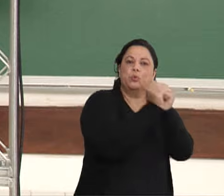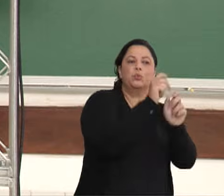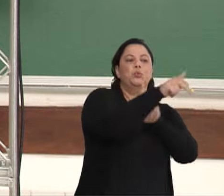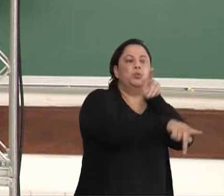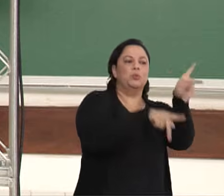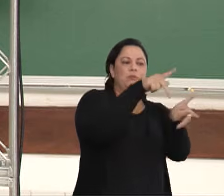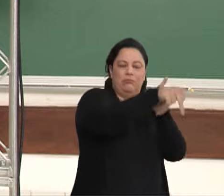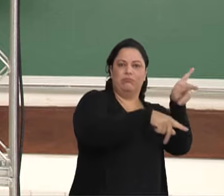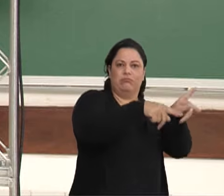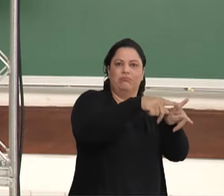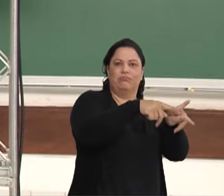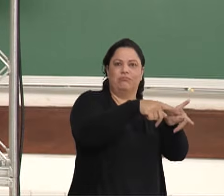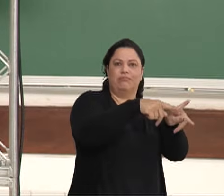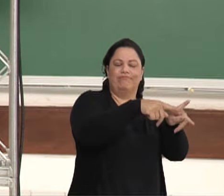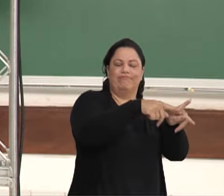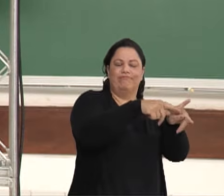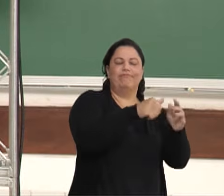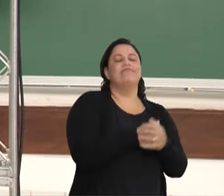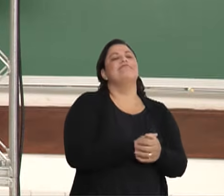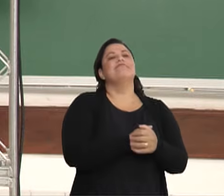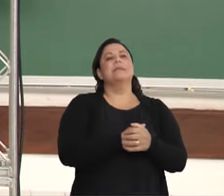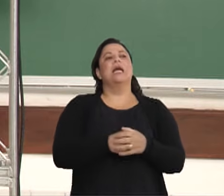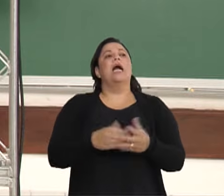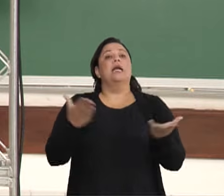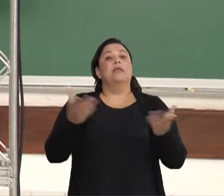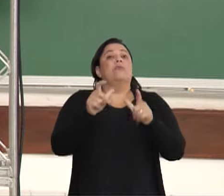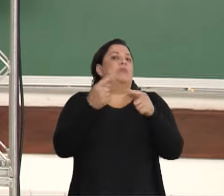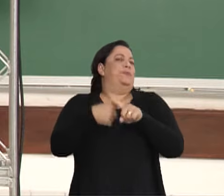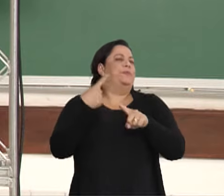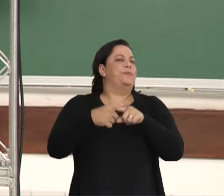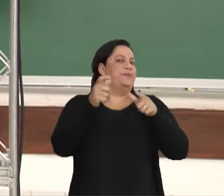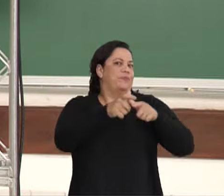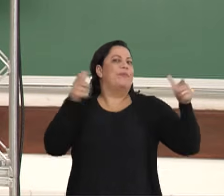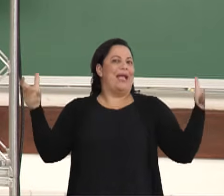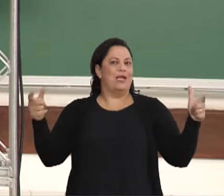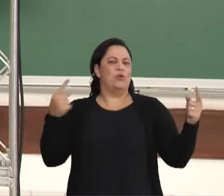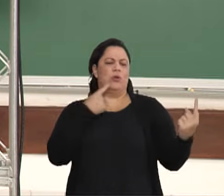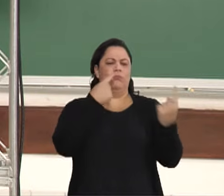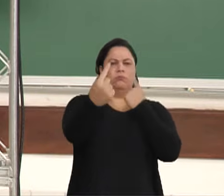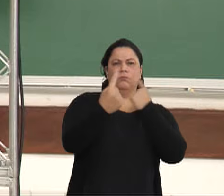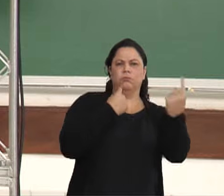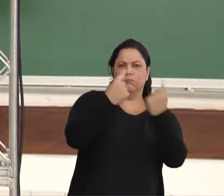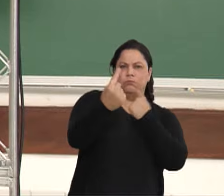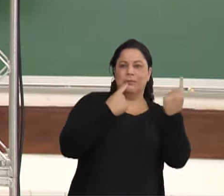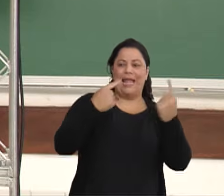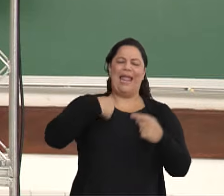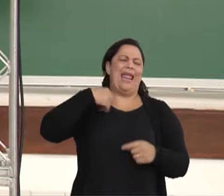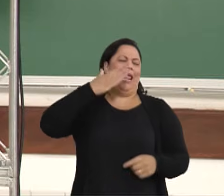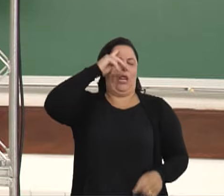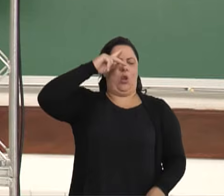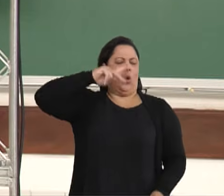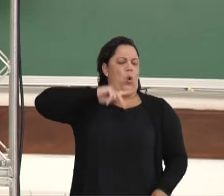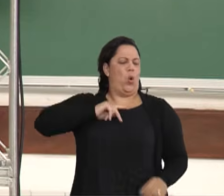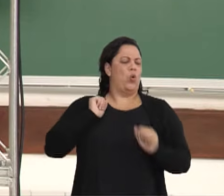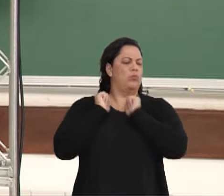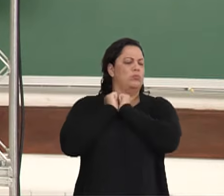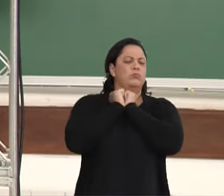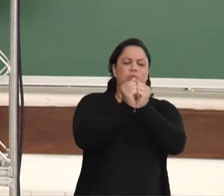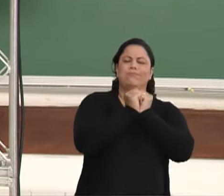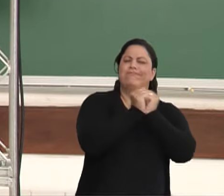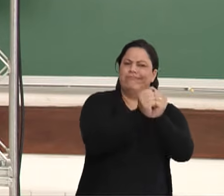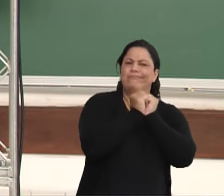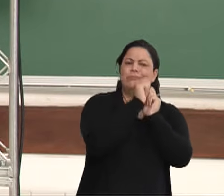no discurso que ele faz. A maioria dos discursos dele é: estou ao lado do povo. Certo? Então